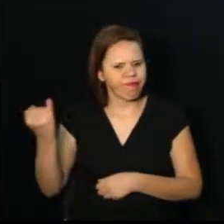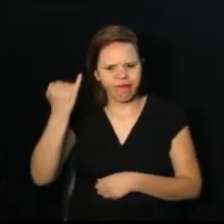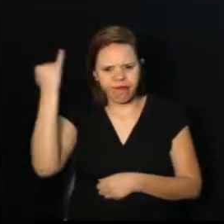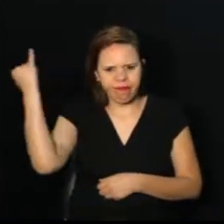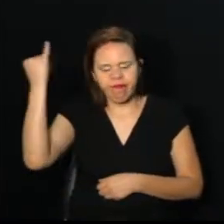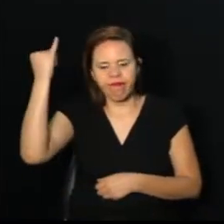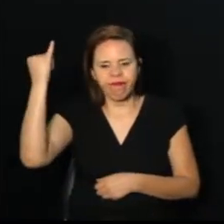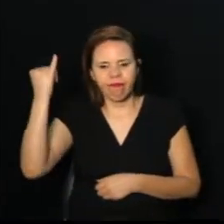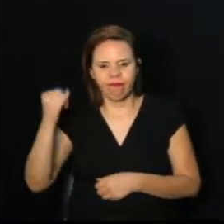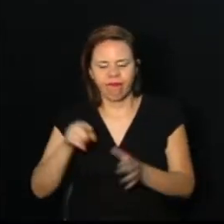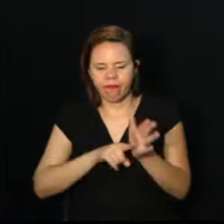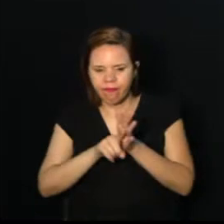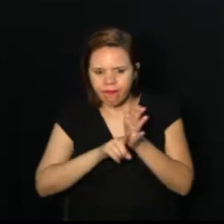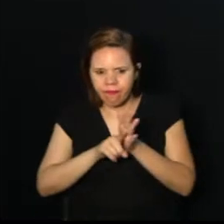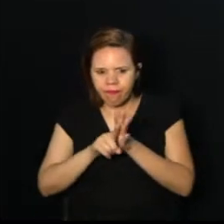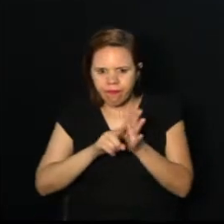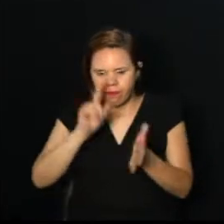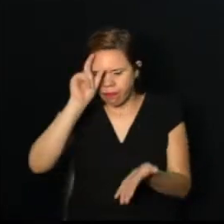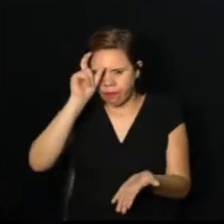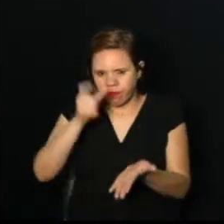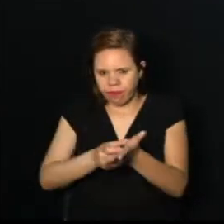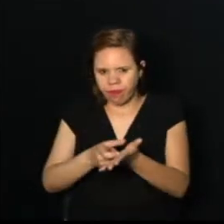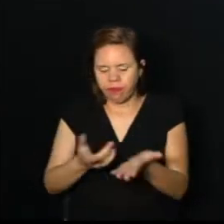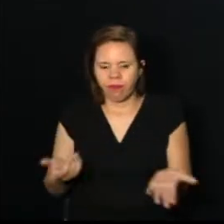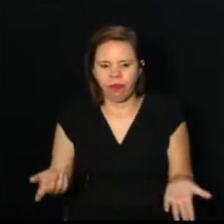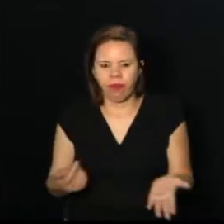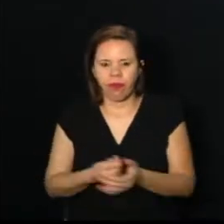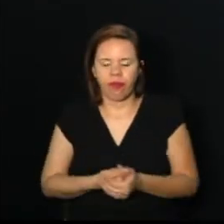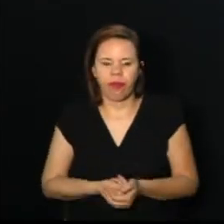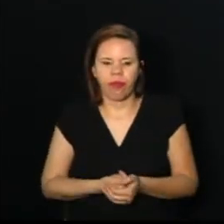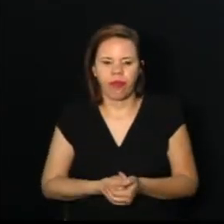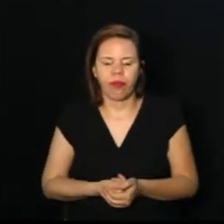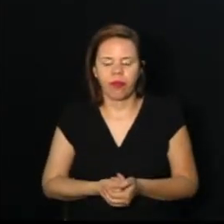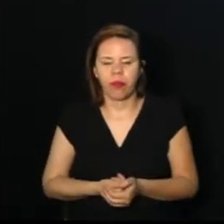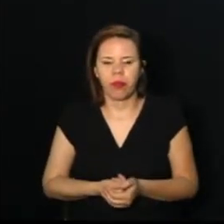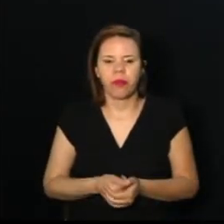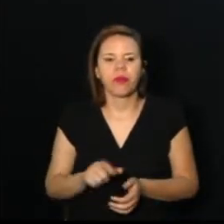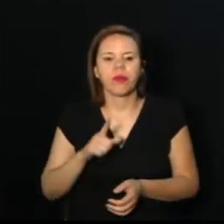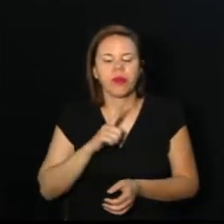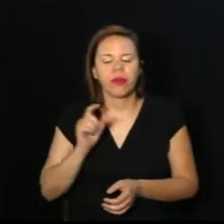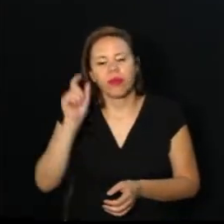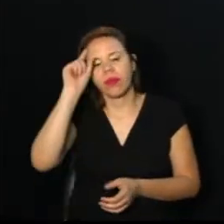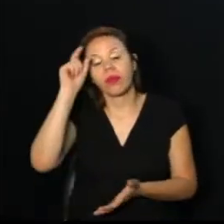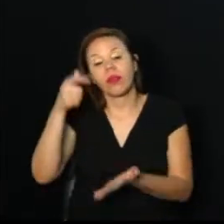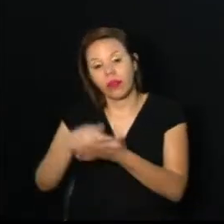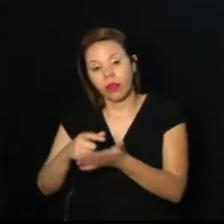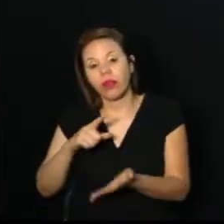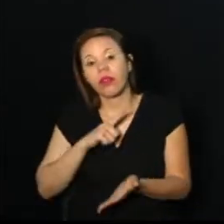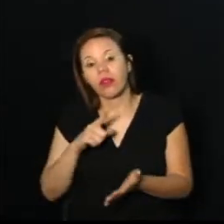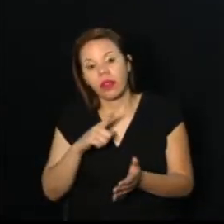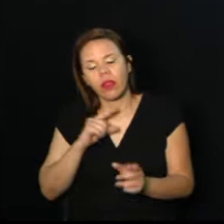significativos no estudo da dislexia. A dislexia, portanto, tem uma